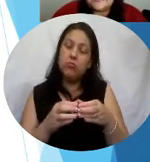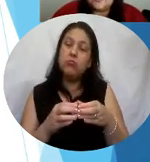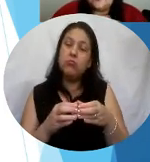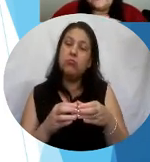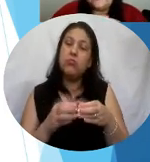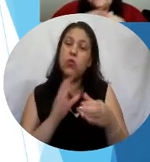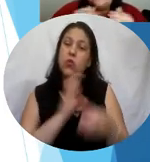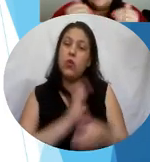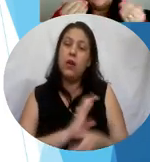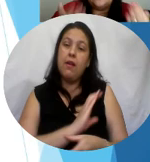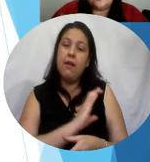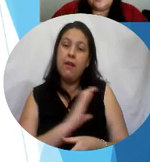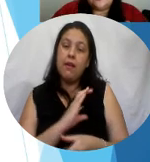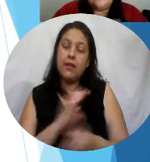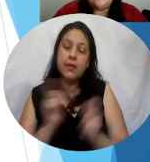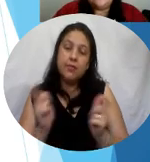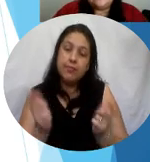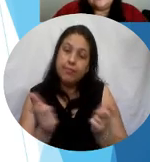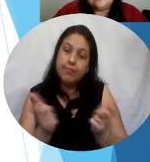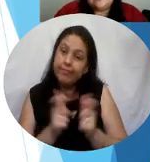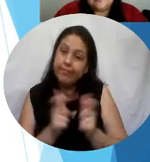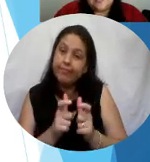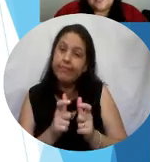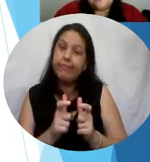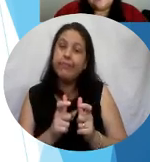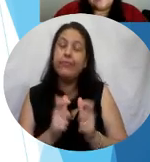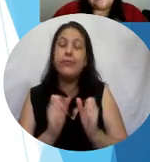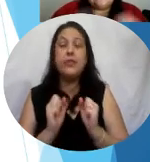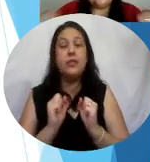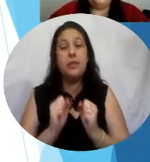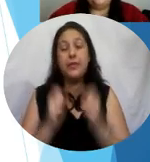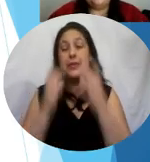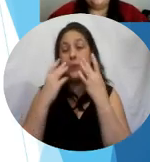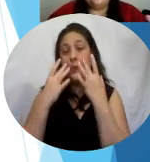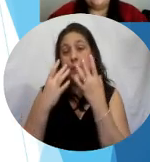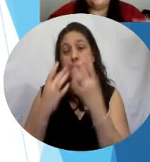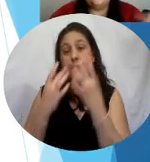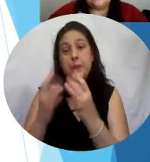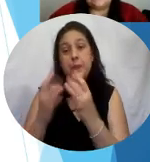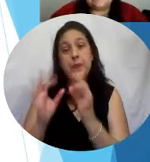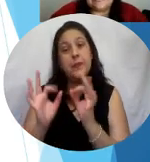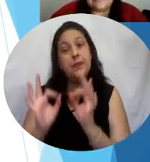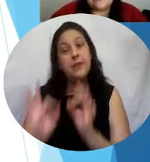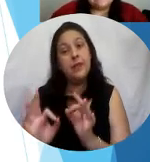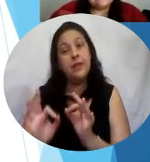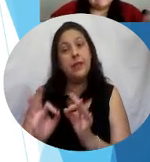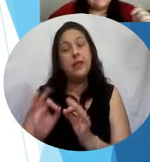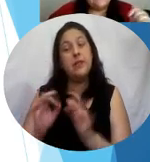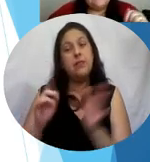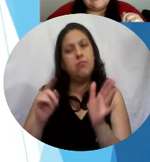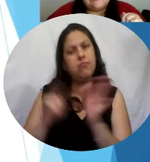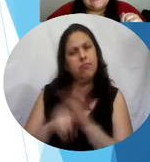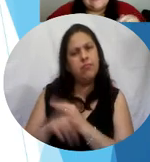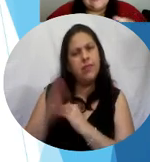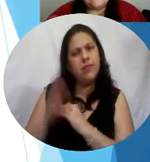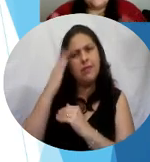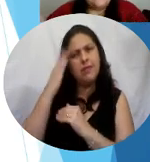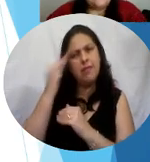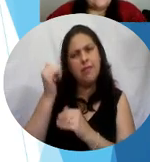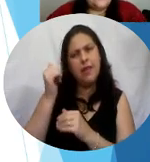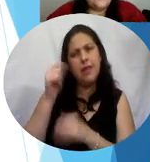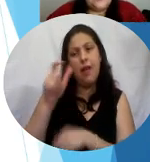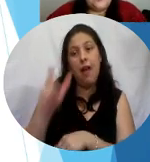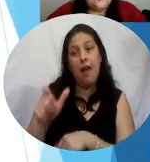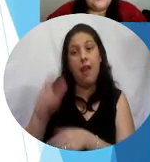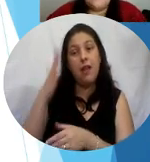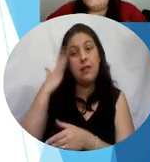ainda mais acolhido e a gente respeite as suas necessidades, saber se essa pessoa já lê, se ela não lê. Às vezes eu